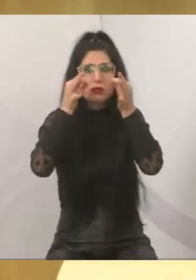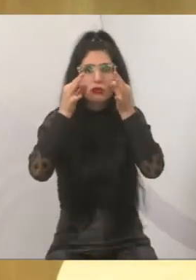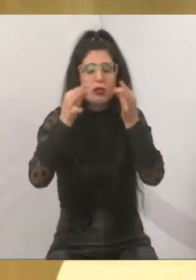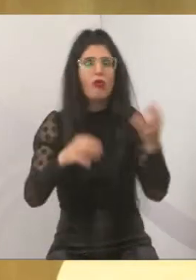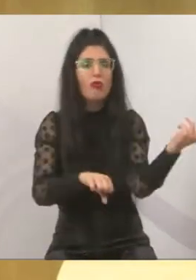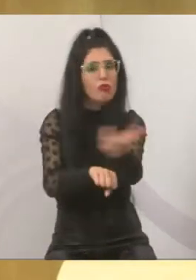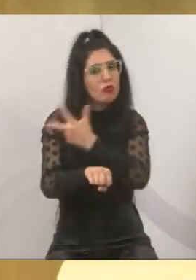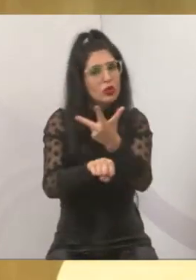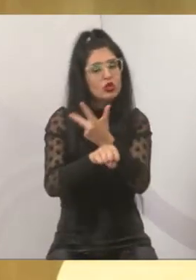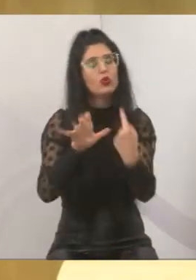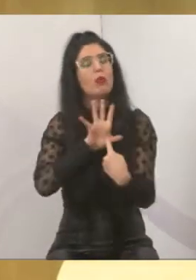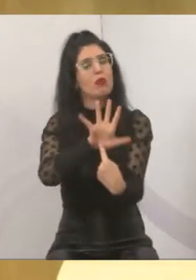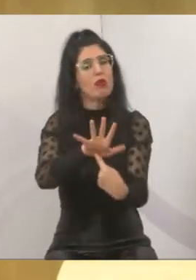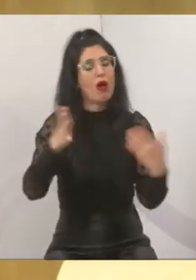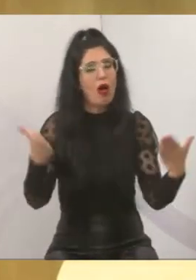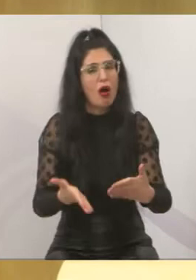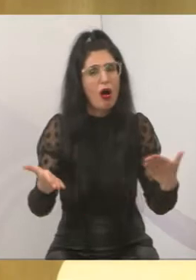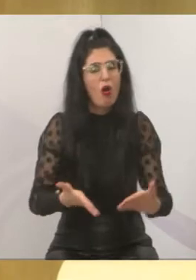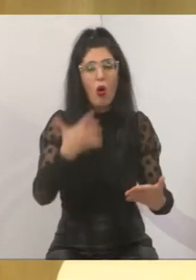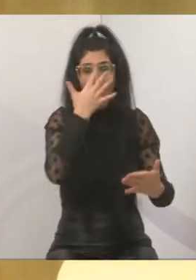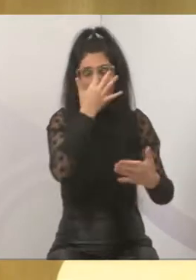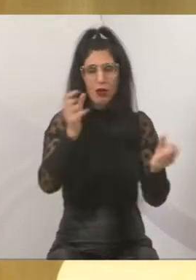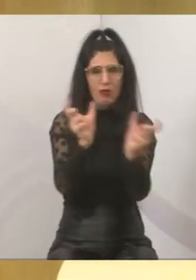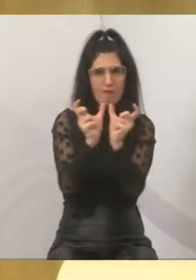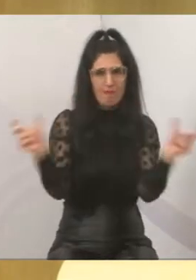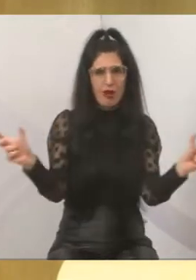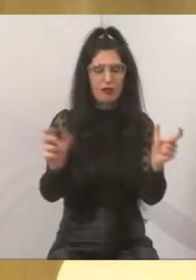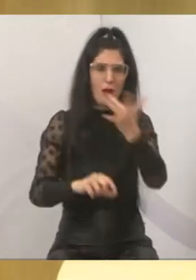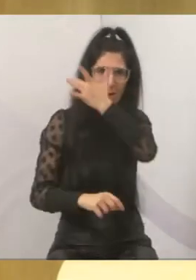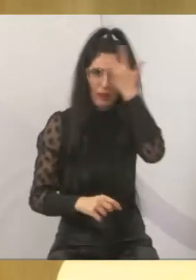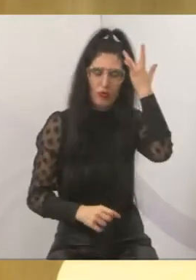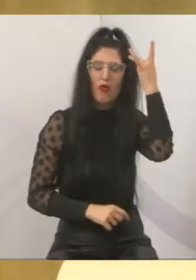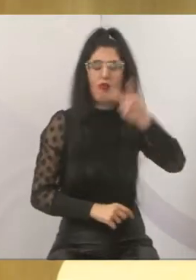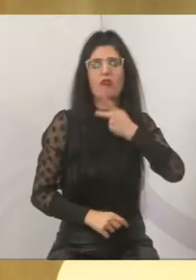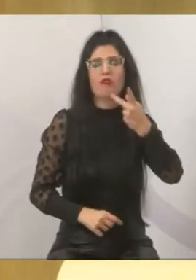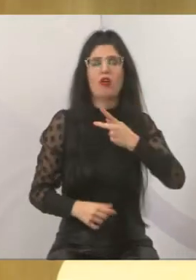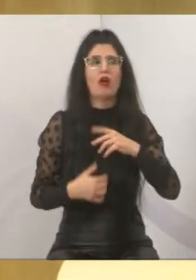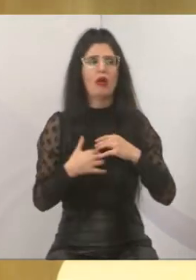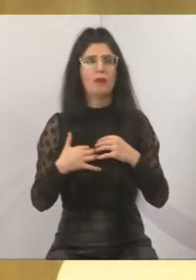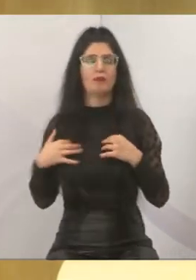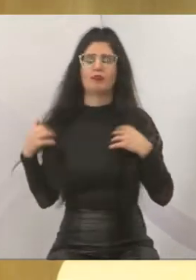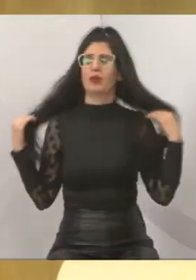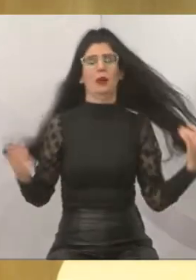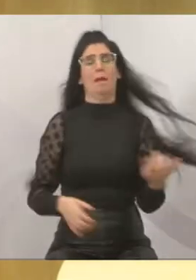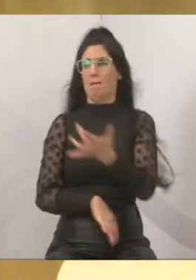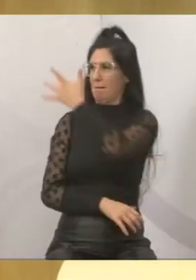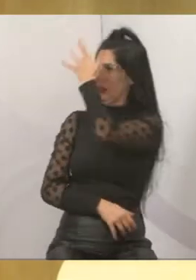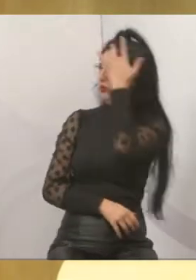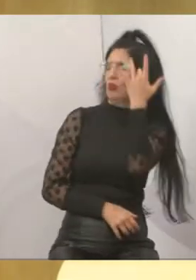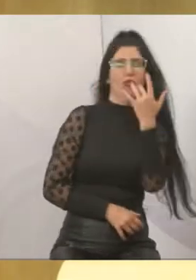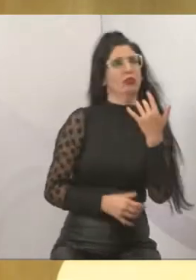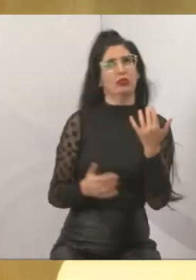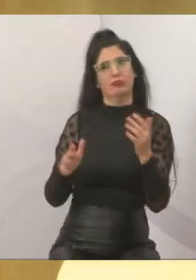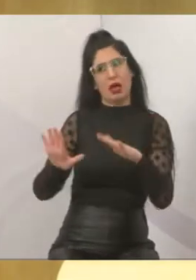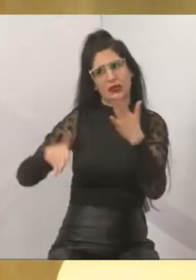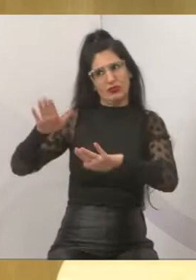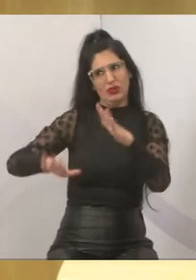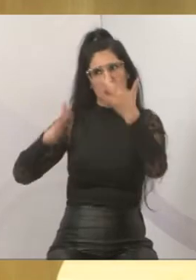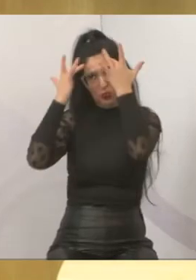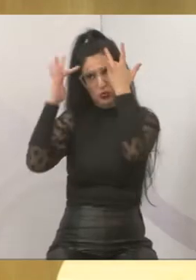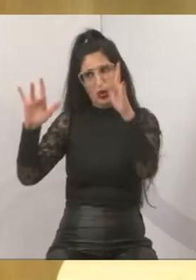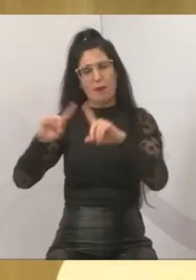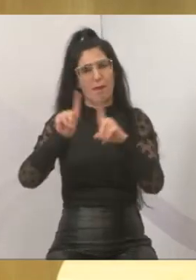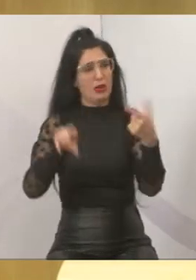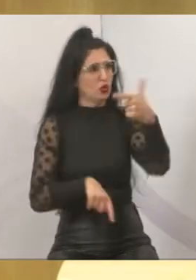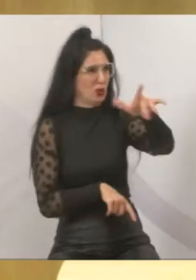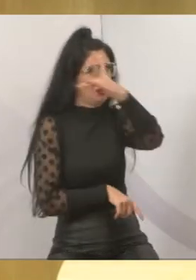agora, com frases, no que as pessoas falam, muitas vezes sem saber, mas que acabam machucando